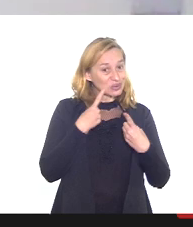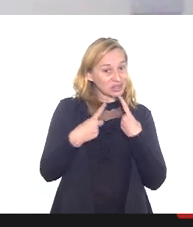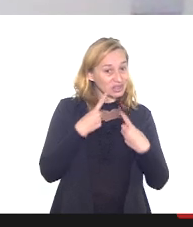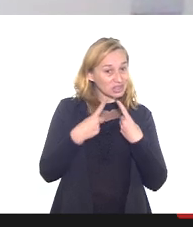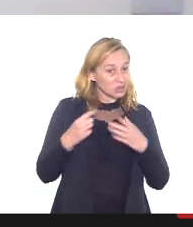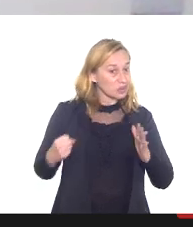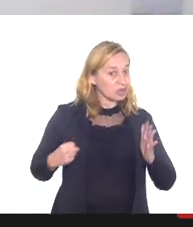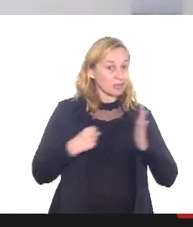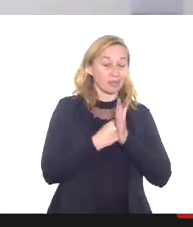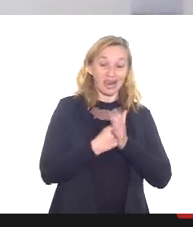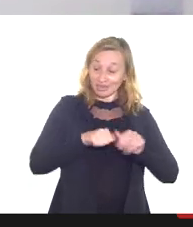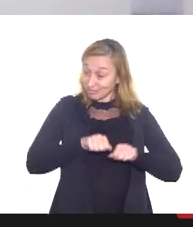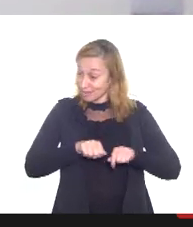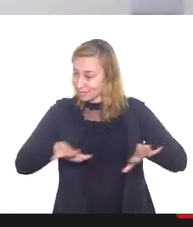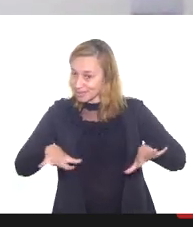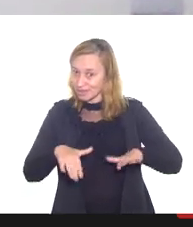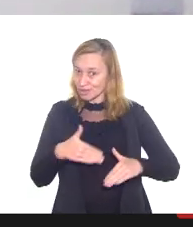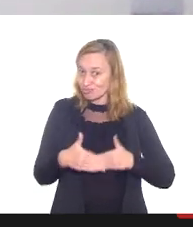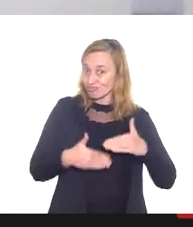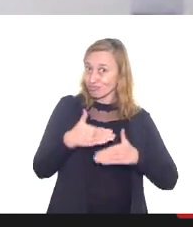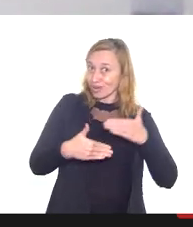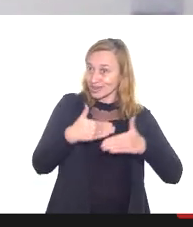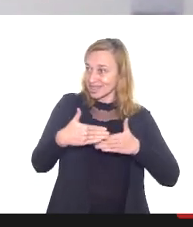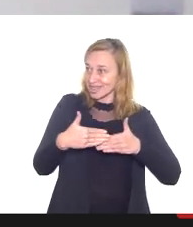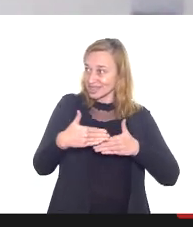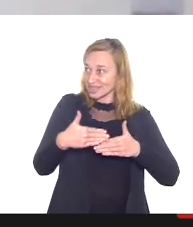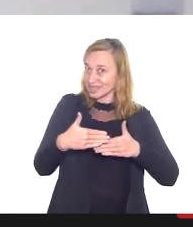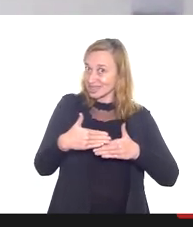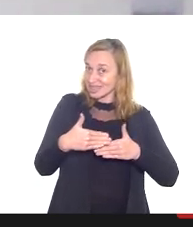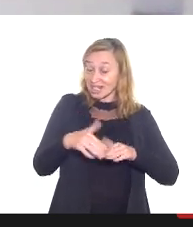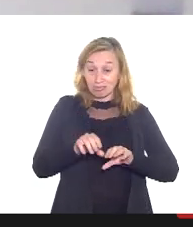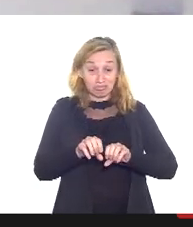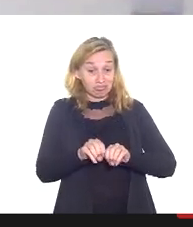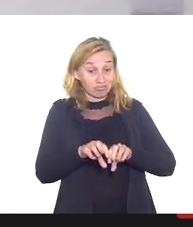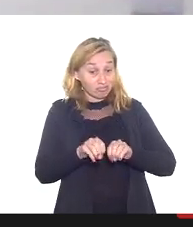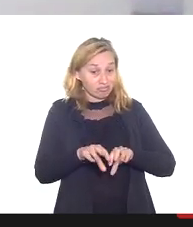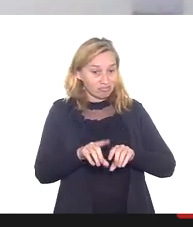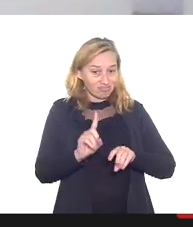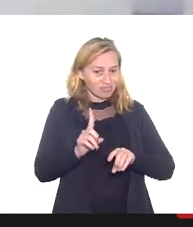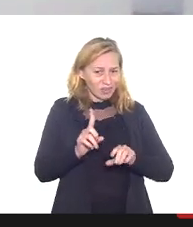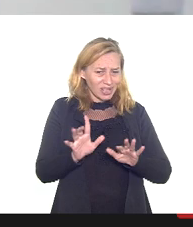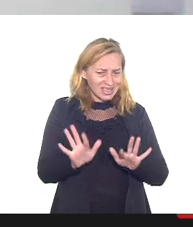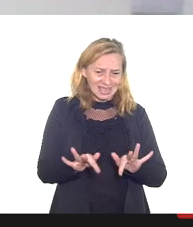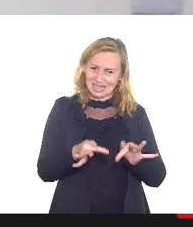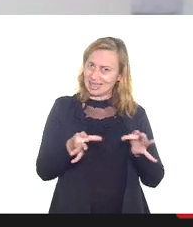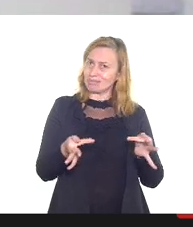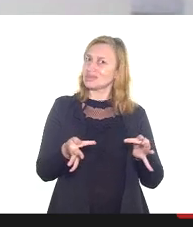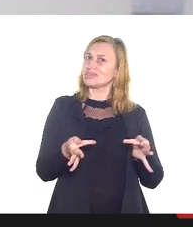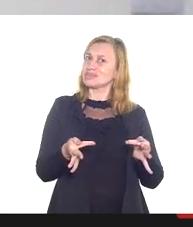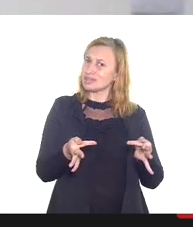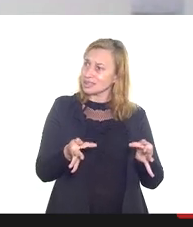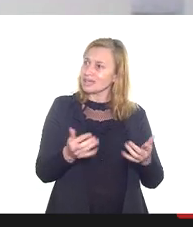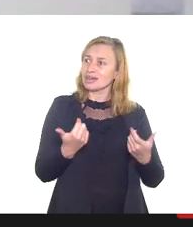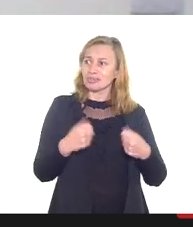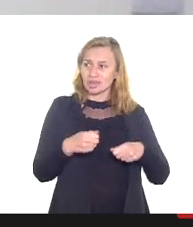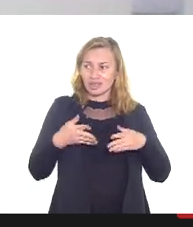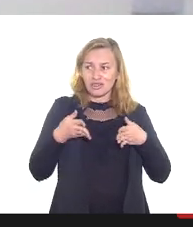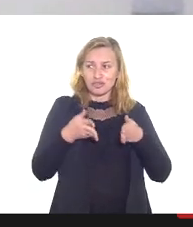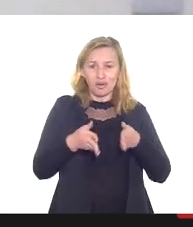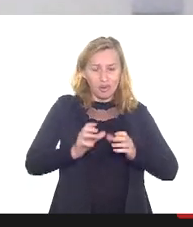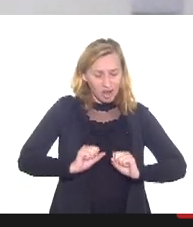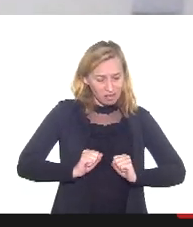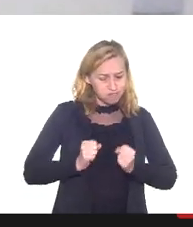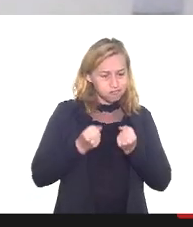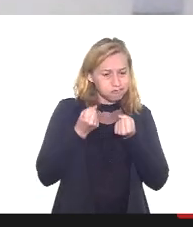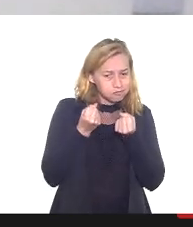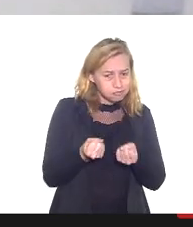impacto da pandemia, né, no processo educacional não é um detalhe. A gente tem que concentrar as nossas